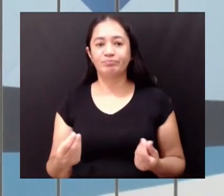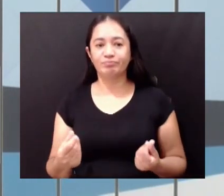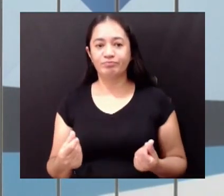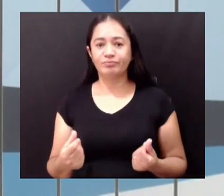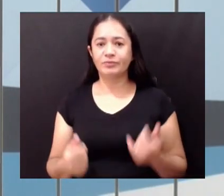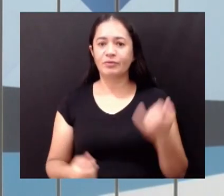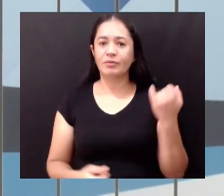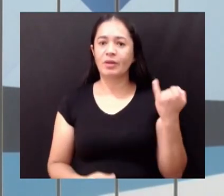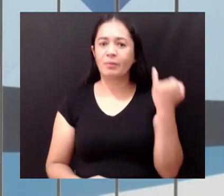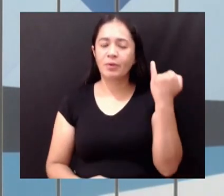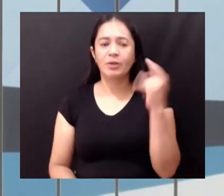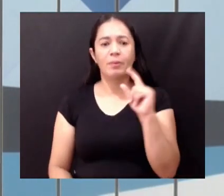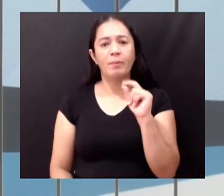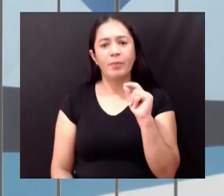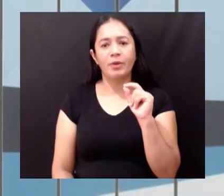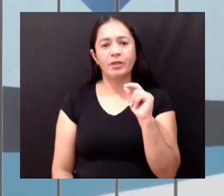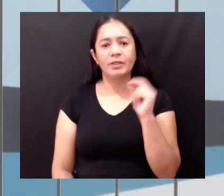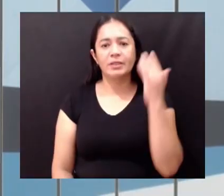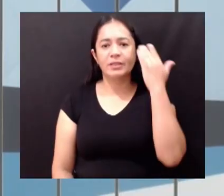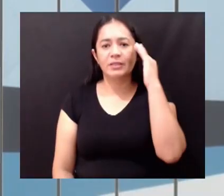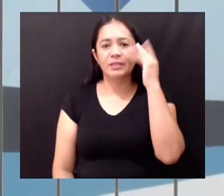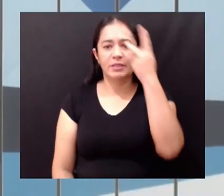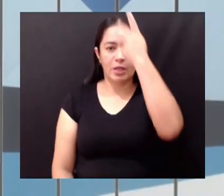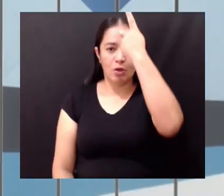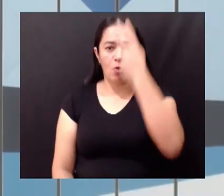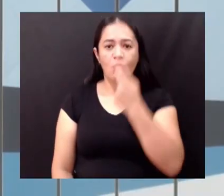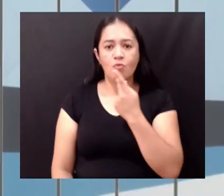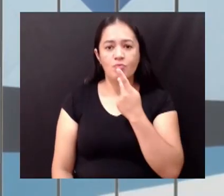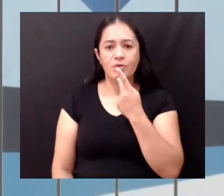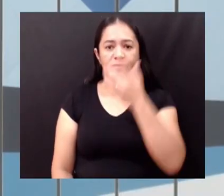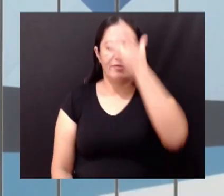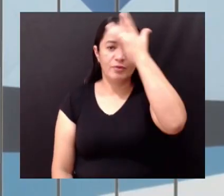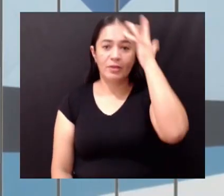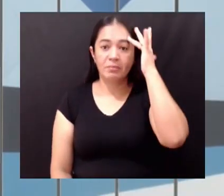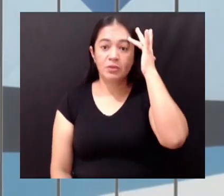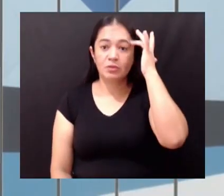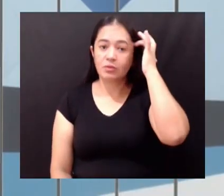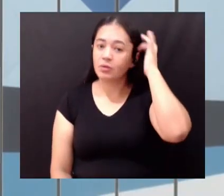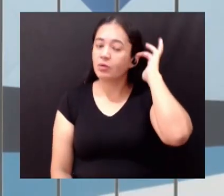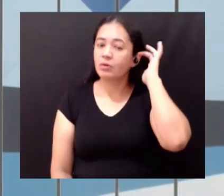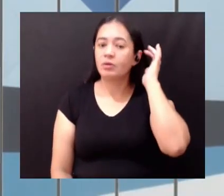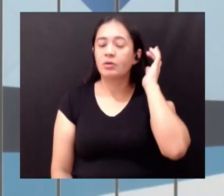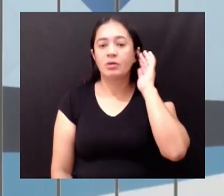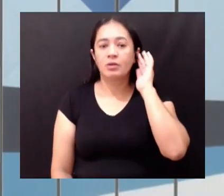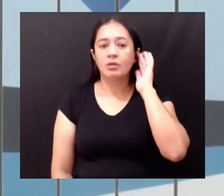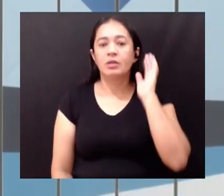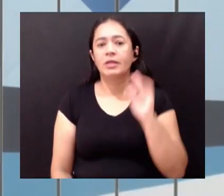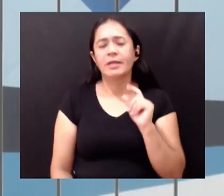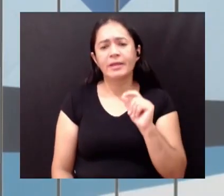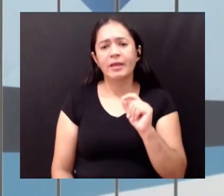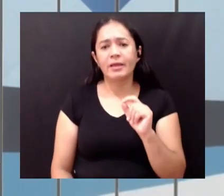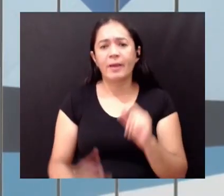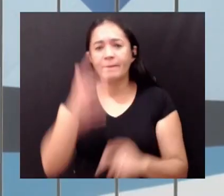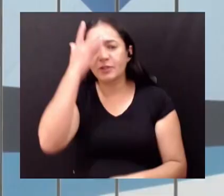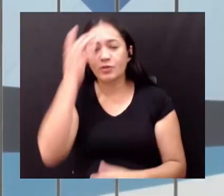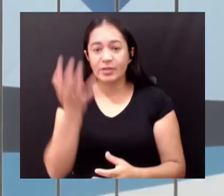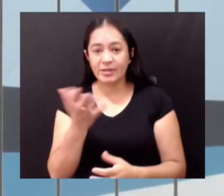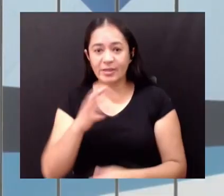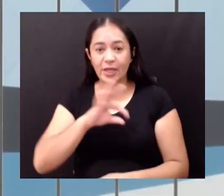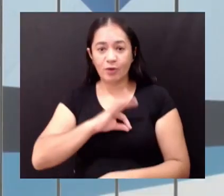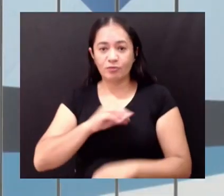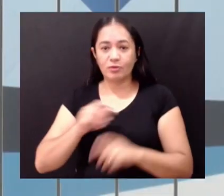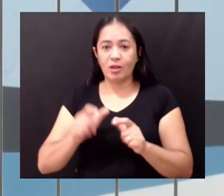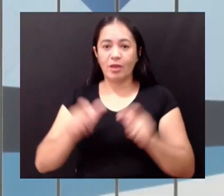para entender qual é o perfil da pessoa que se beneficia disso, né? Quem é que quer aumentar o seu salário ao estar no